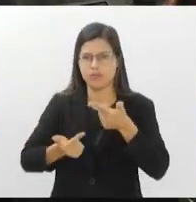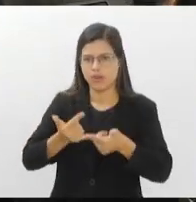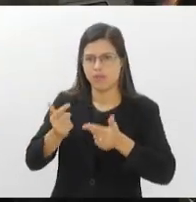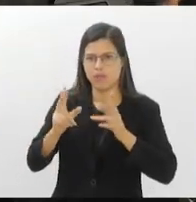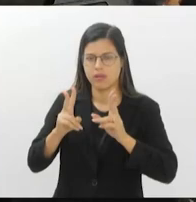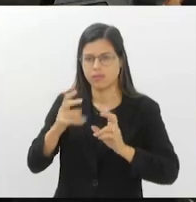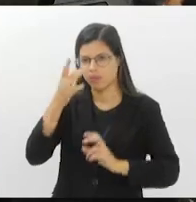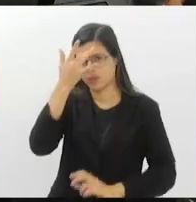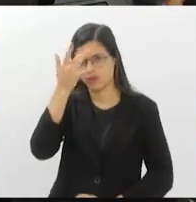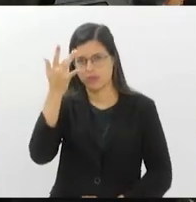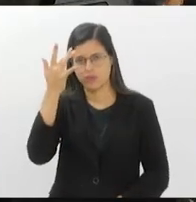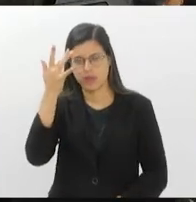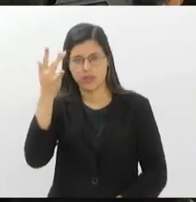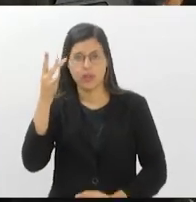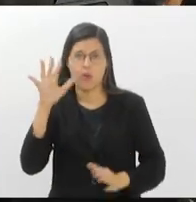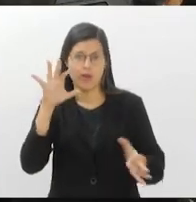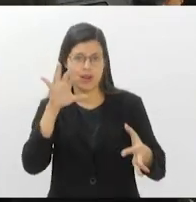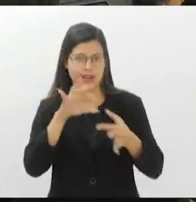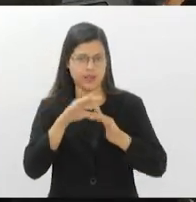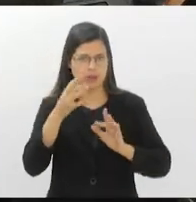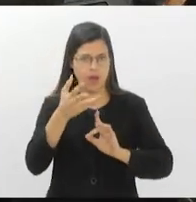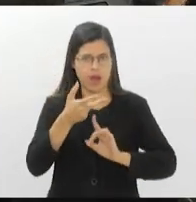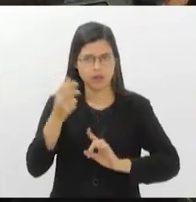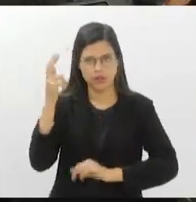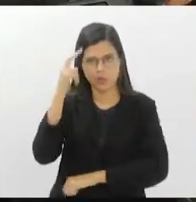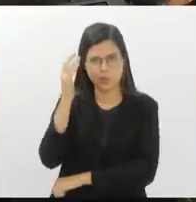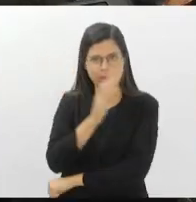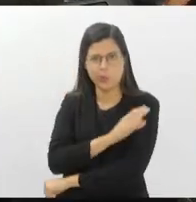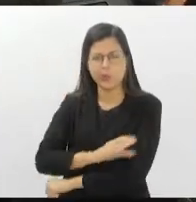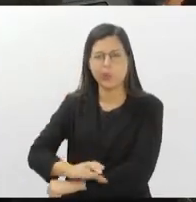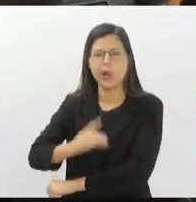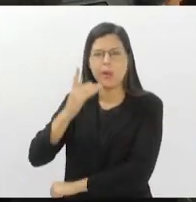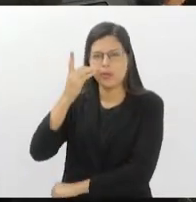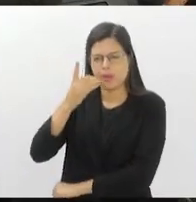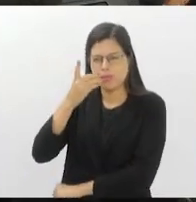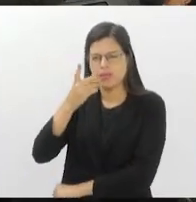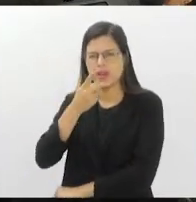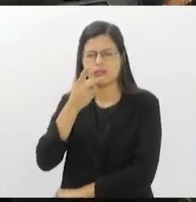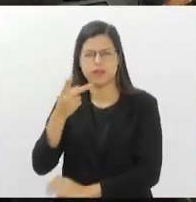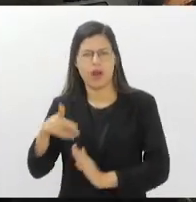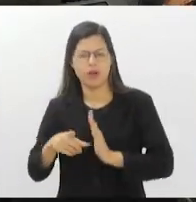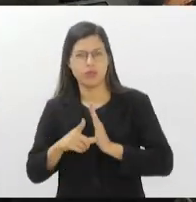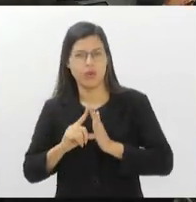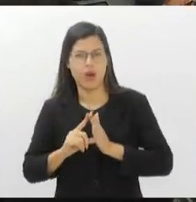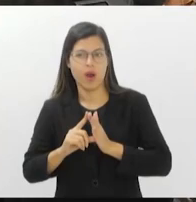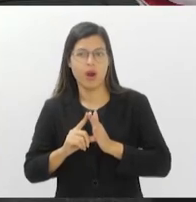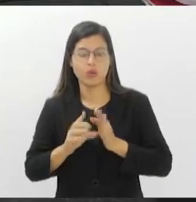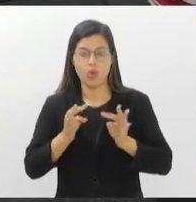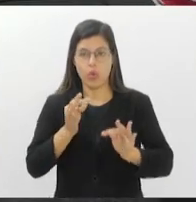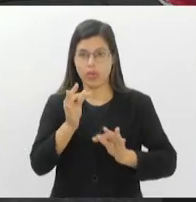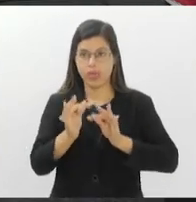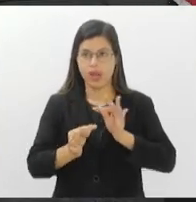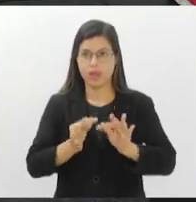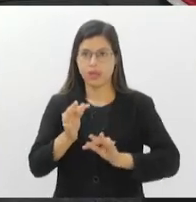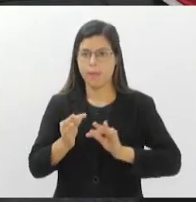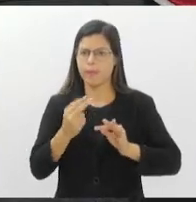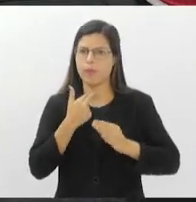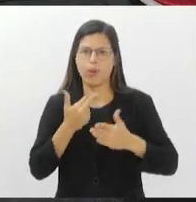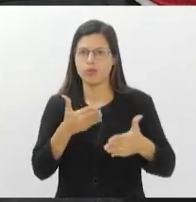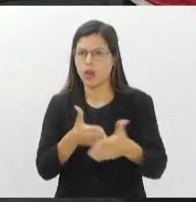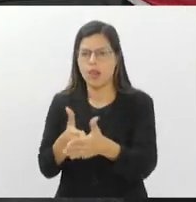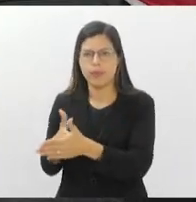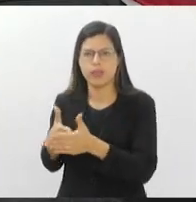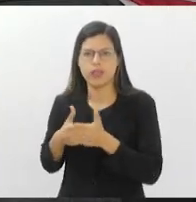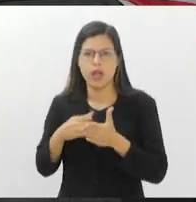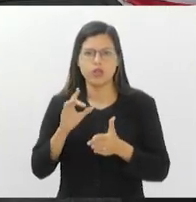envolve arte e cultura. Como o Serafim acabou de falar, os meios de tratamento, eles não podem se restringir